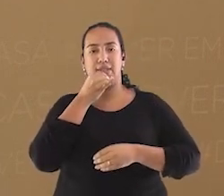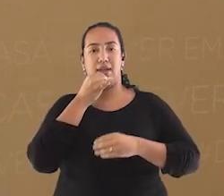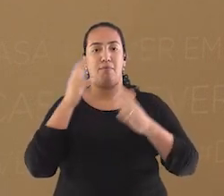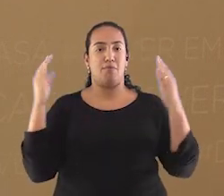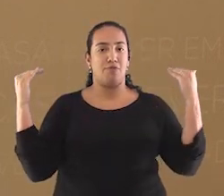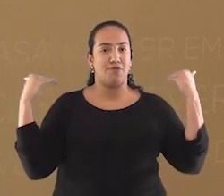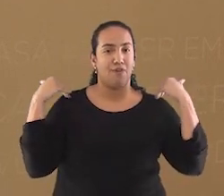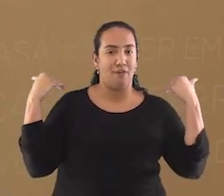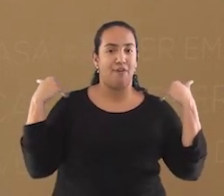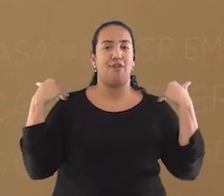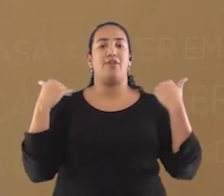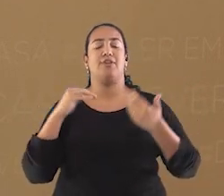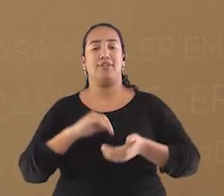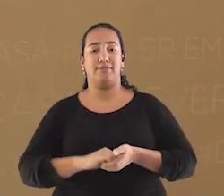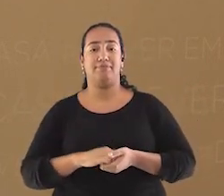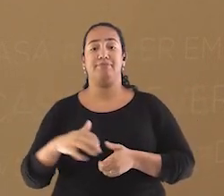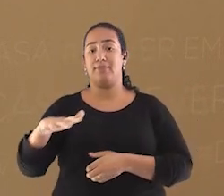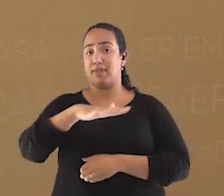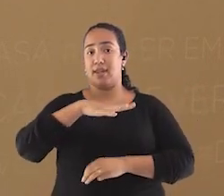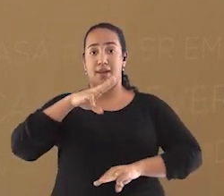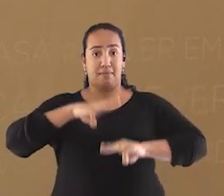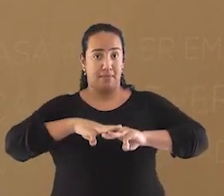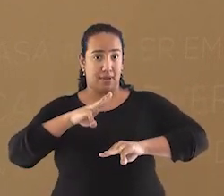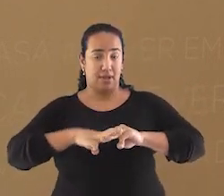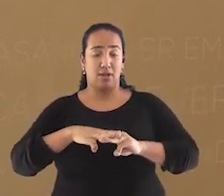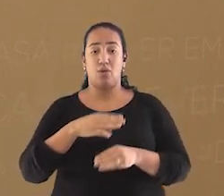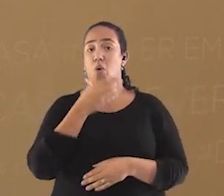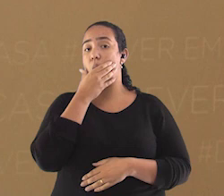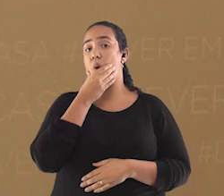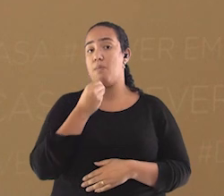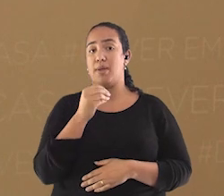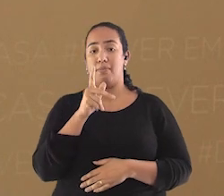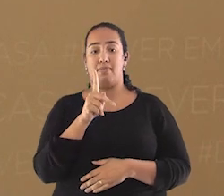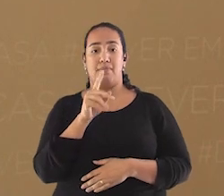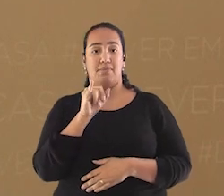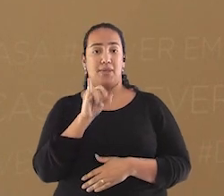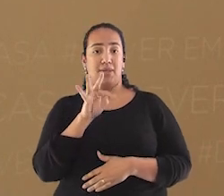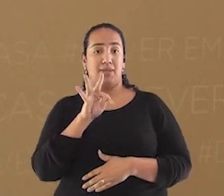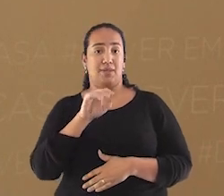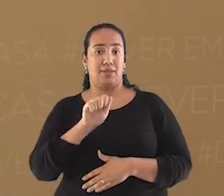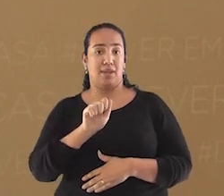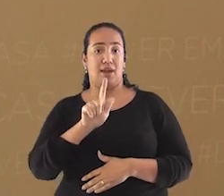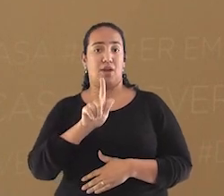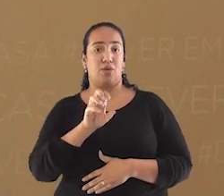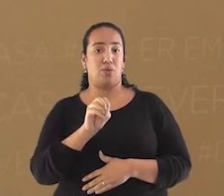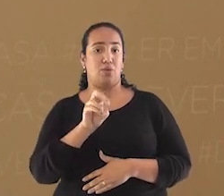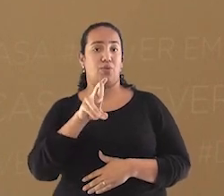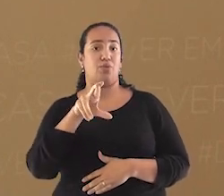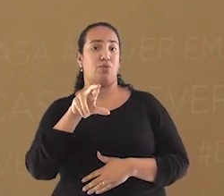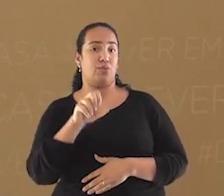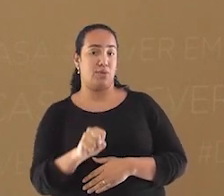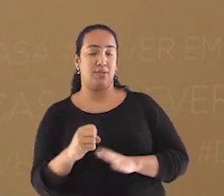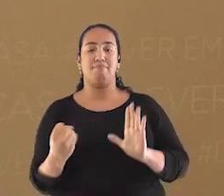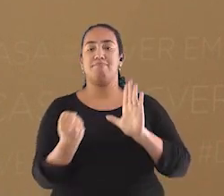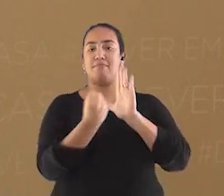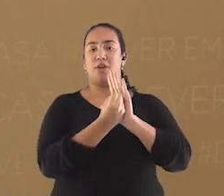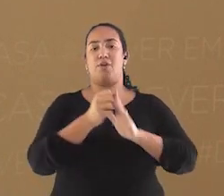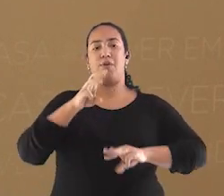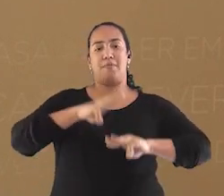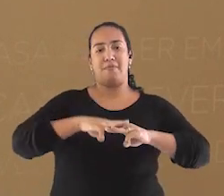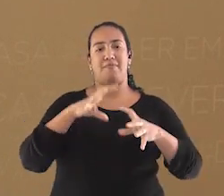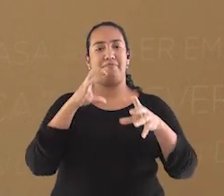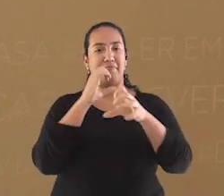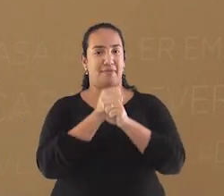Platão e Aristóteles. Na matemática, Tales de Mileto e Pitágoras deixaram os cálculos e as leis